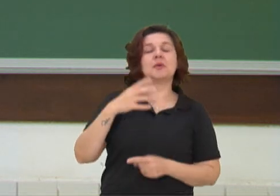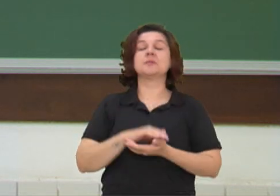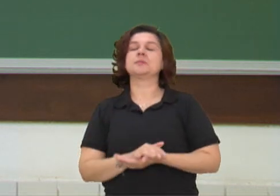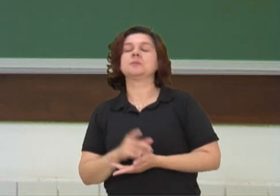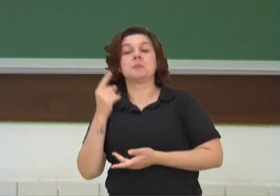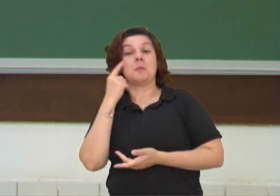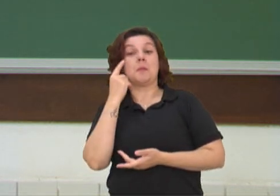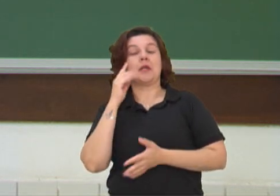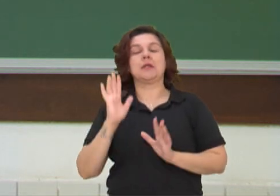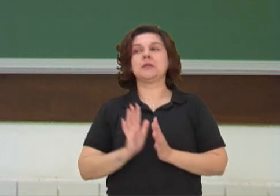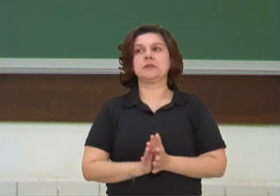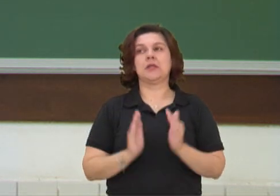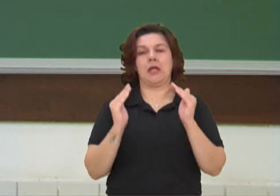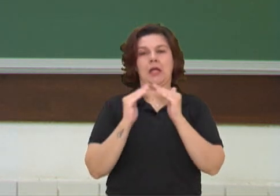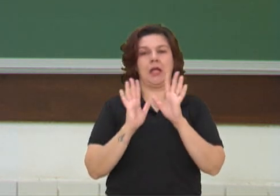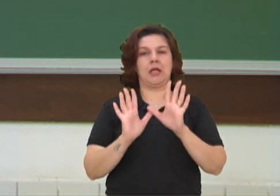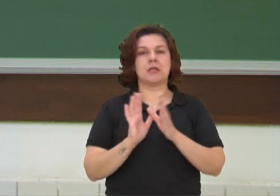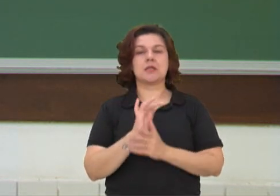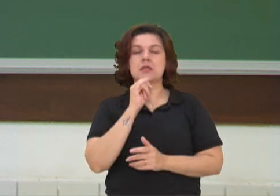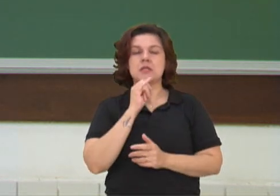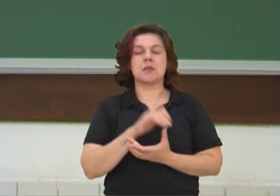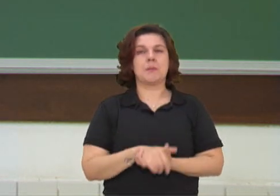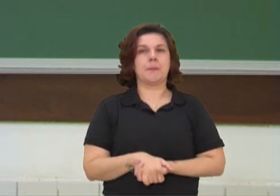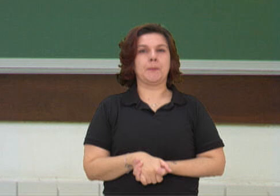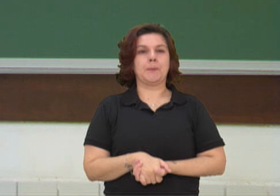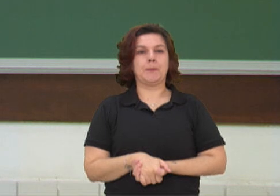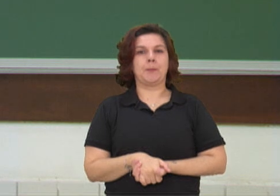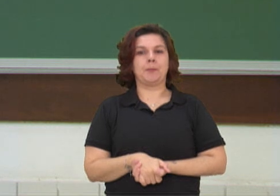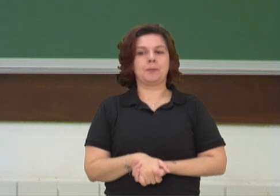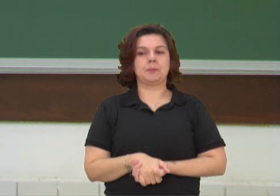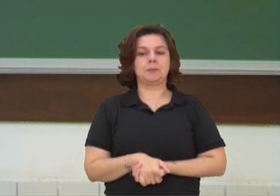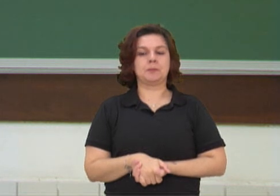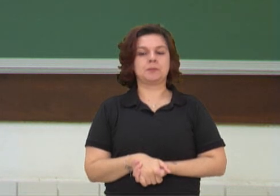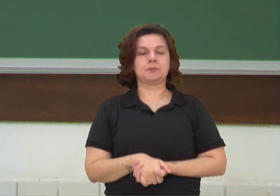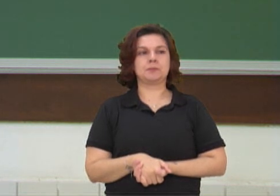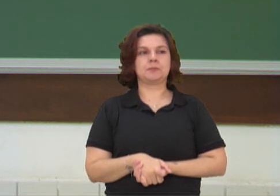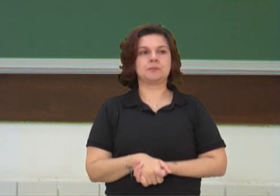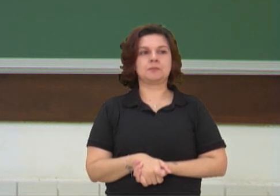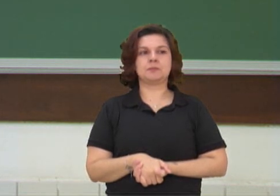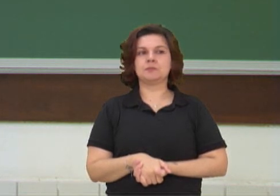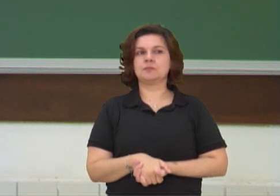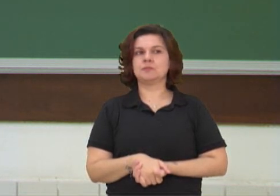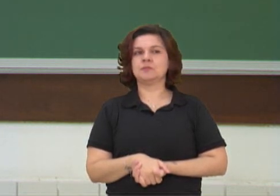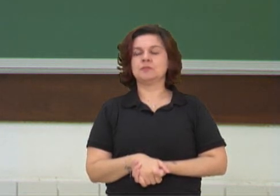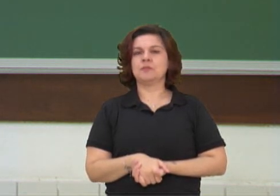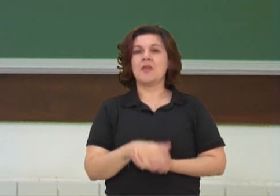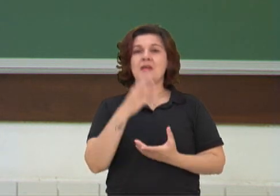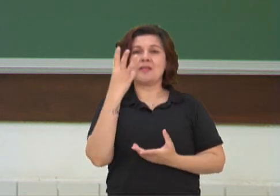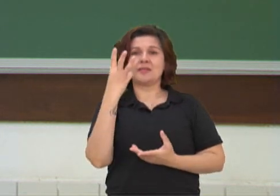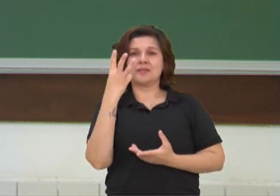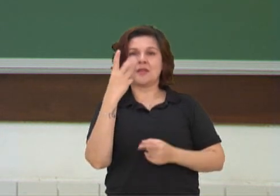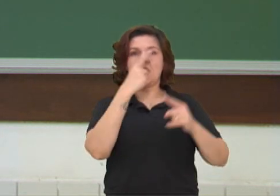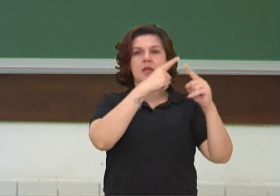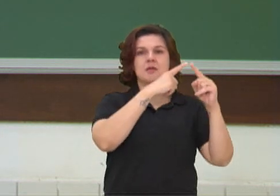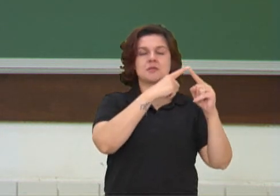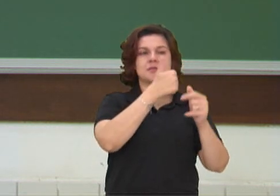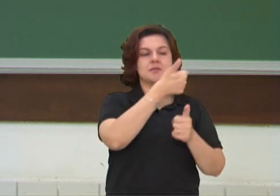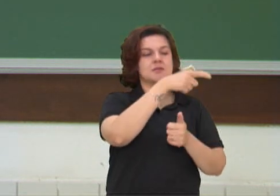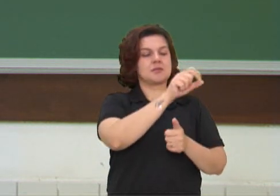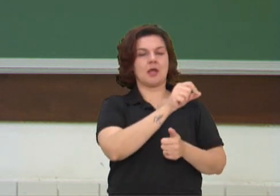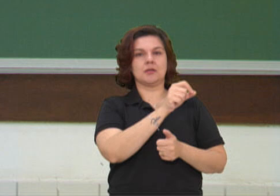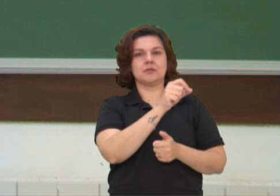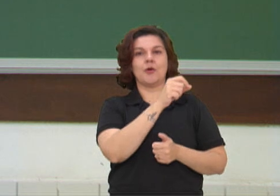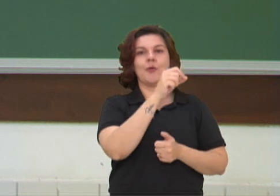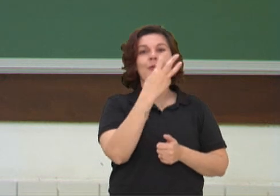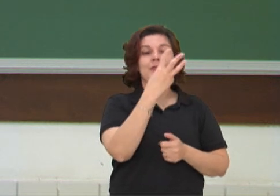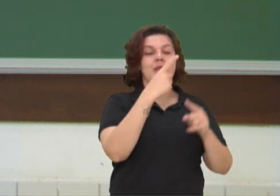casa, você precisa fazer ali uma série ali vamos fazer 3 séries ali de 10